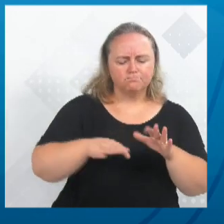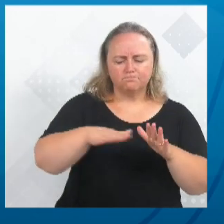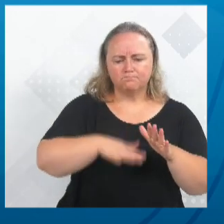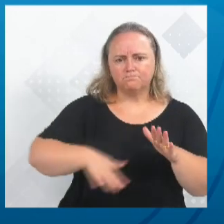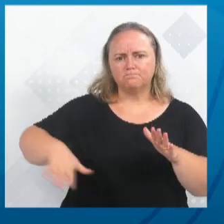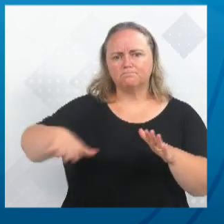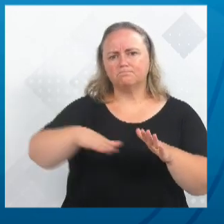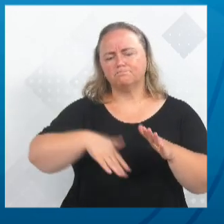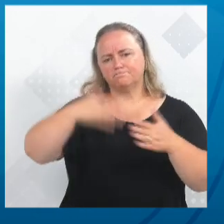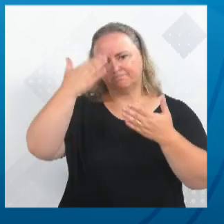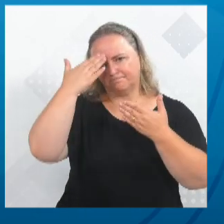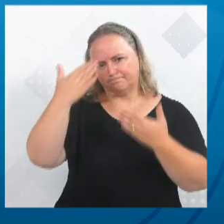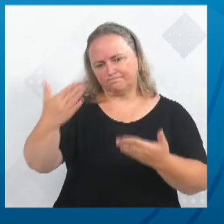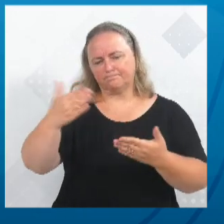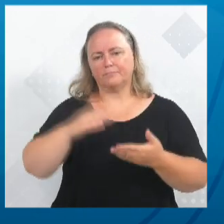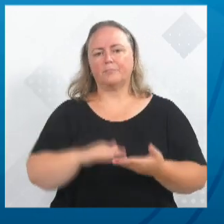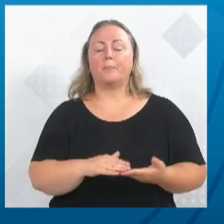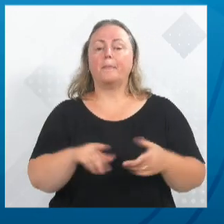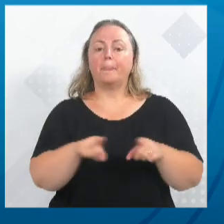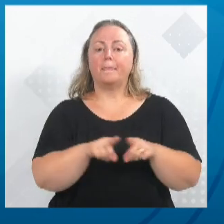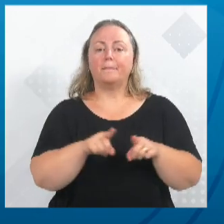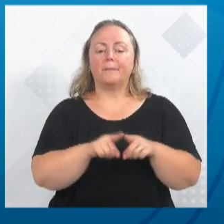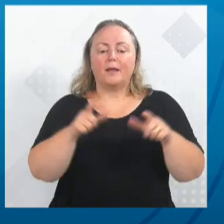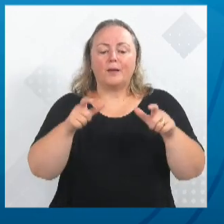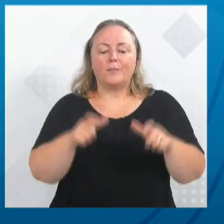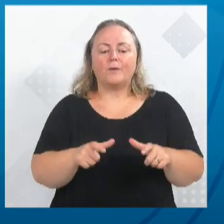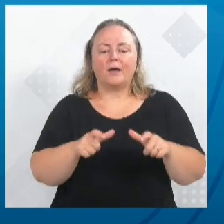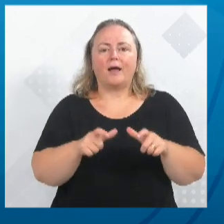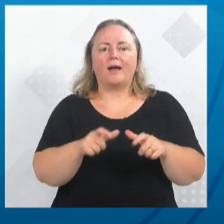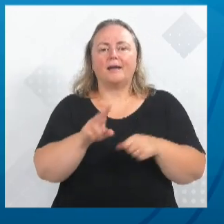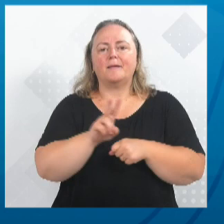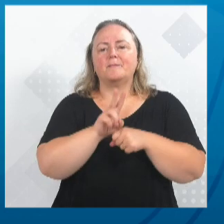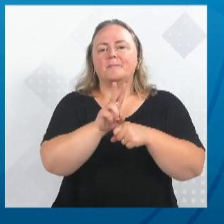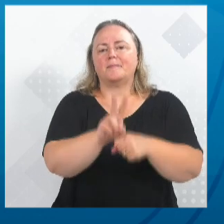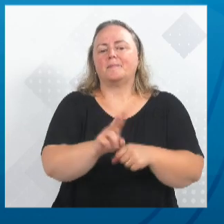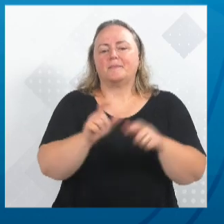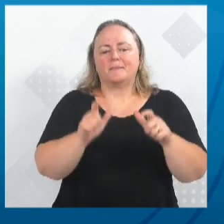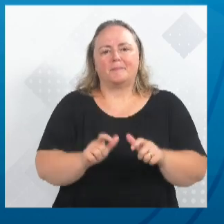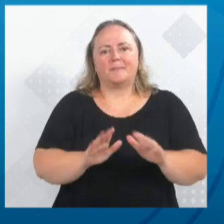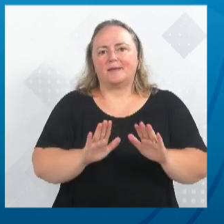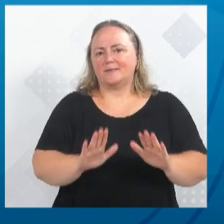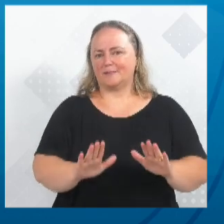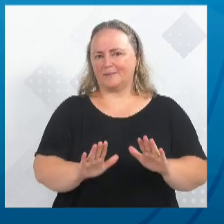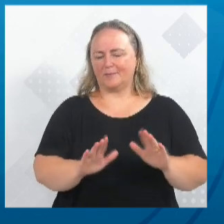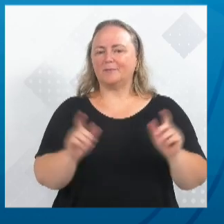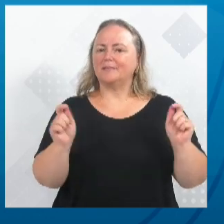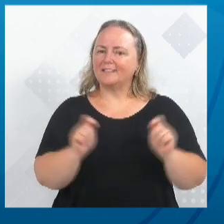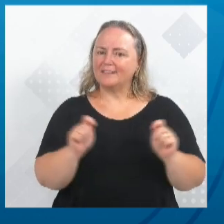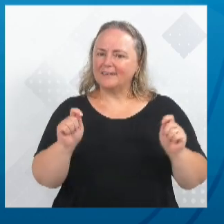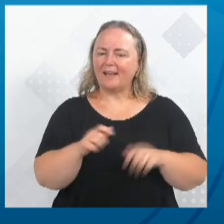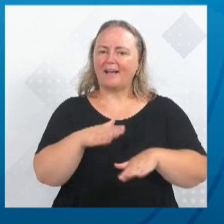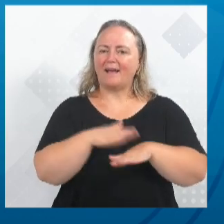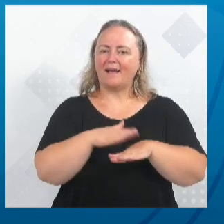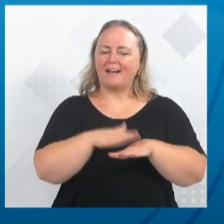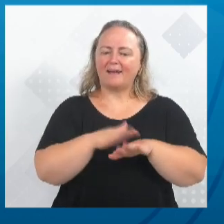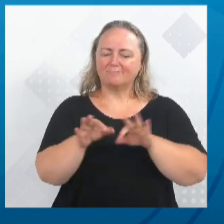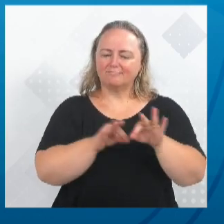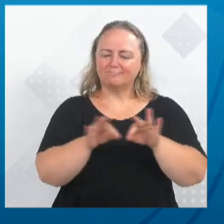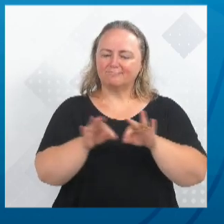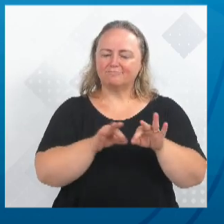agradecer a sociedade Centenário que C deu espaço justamente para Para que acontecesse a sessão